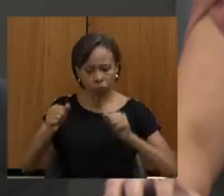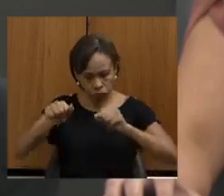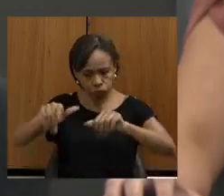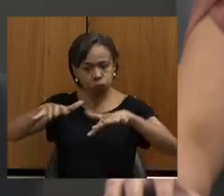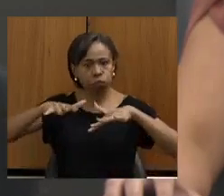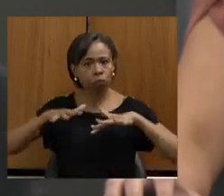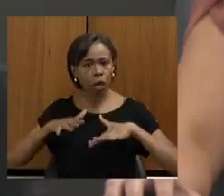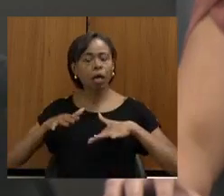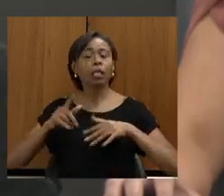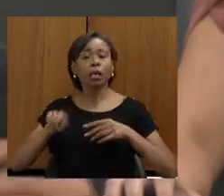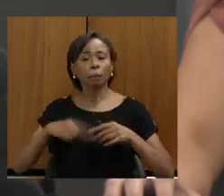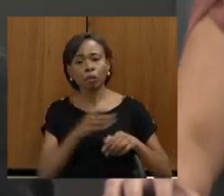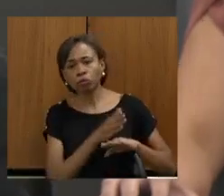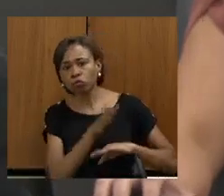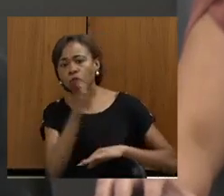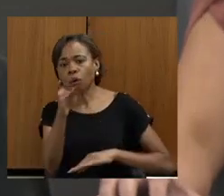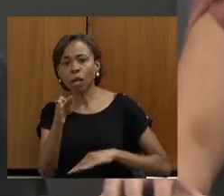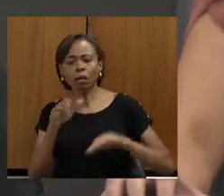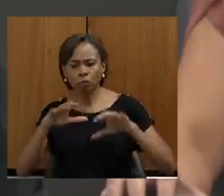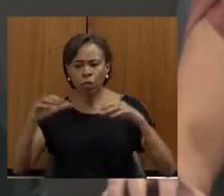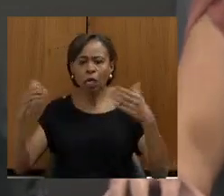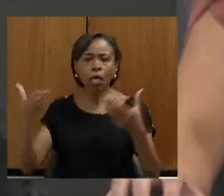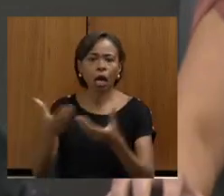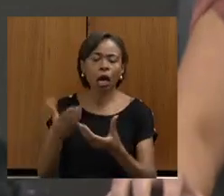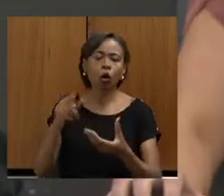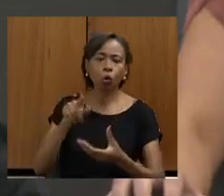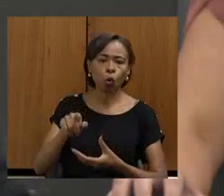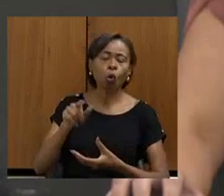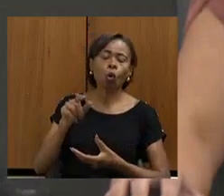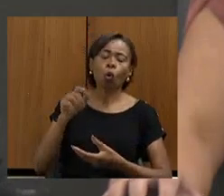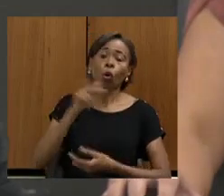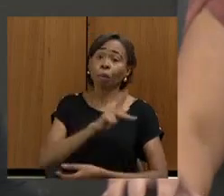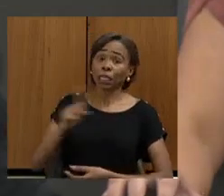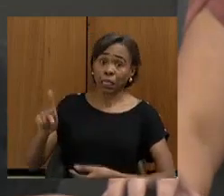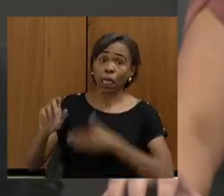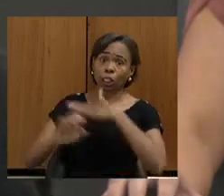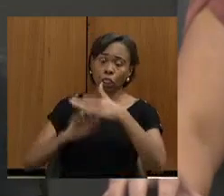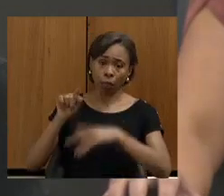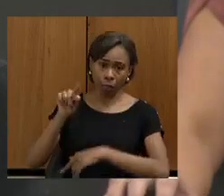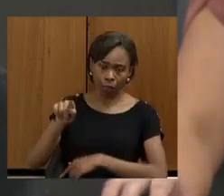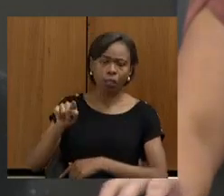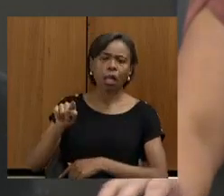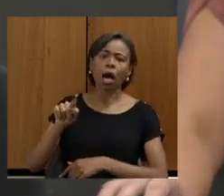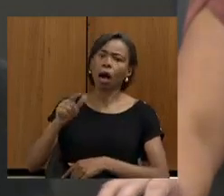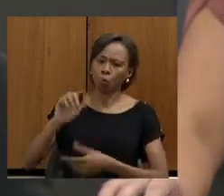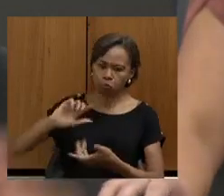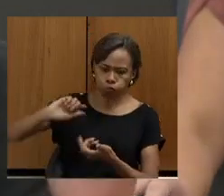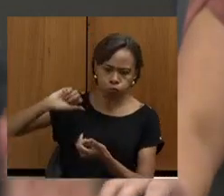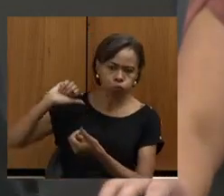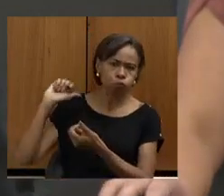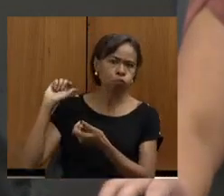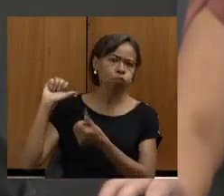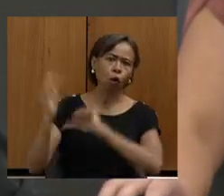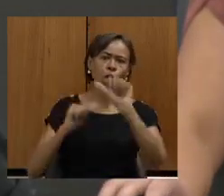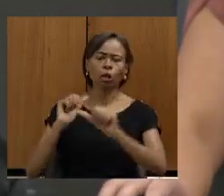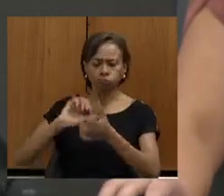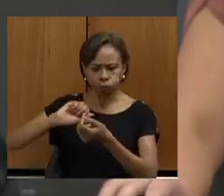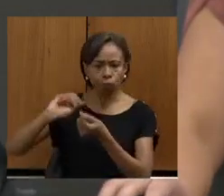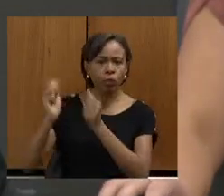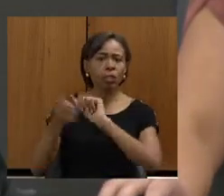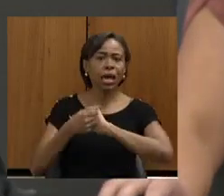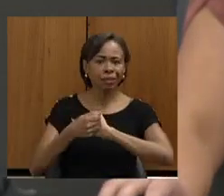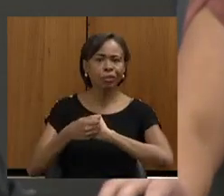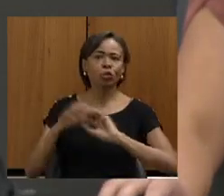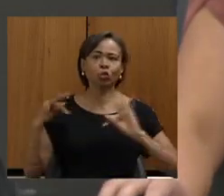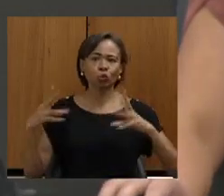depois fomos para o Mineirão com o consórcio, o presidente do consórcio que administra, conseguimos mudar toda a estrutura e por assim foi, e assim